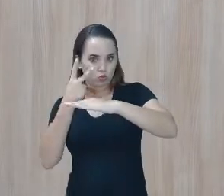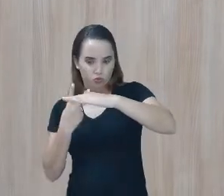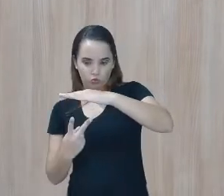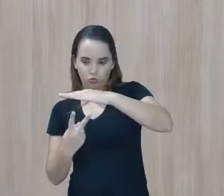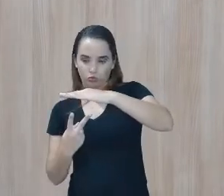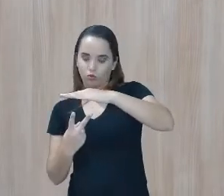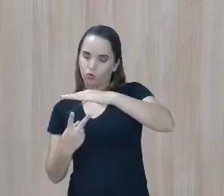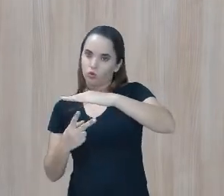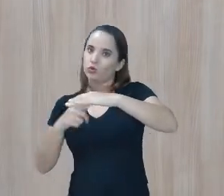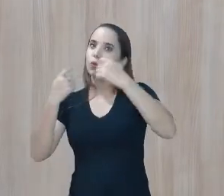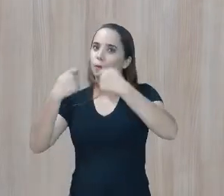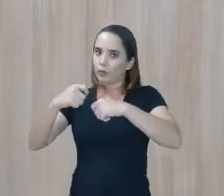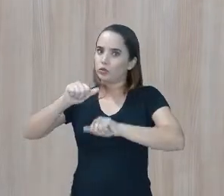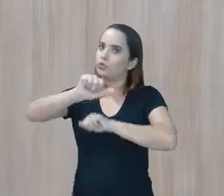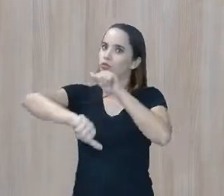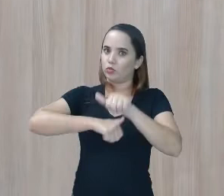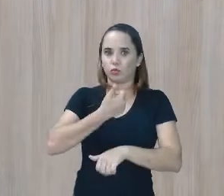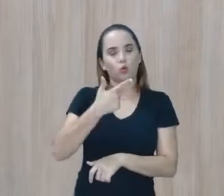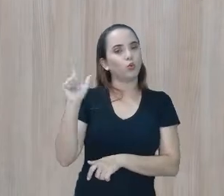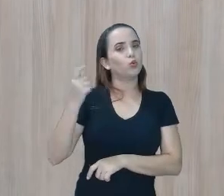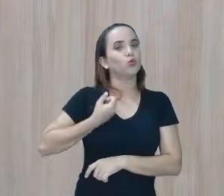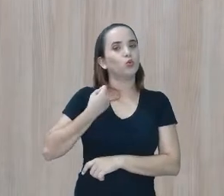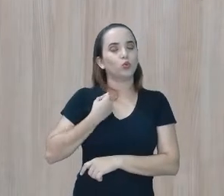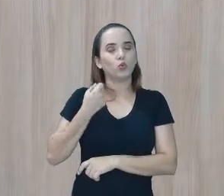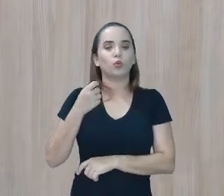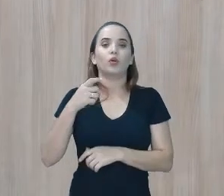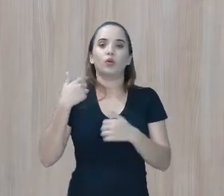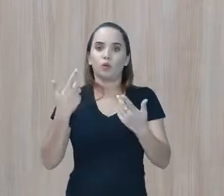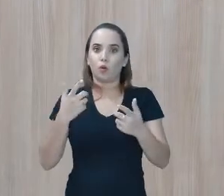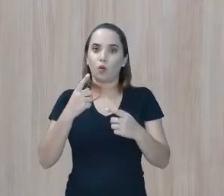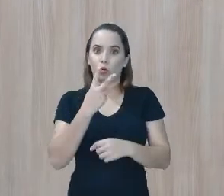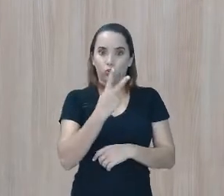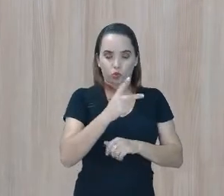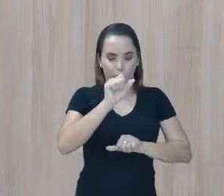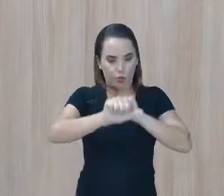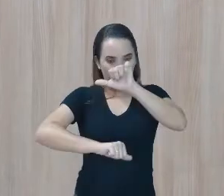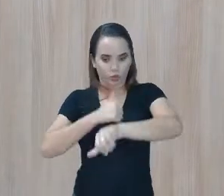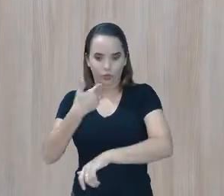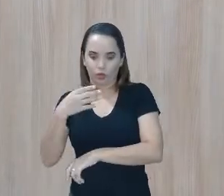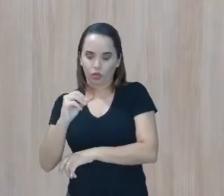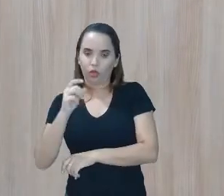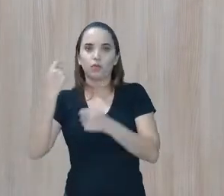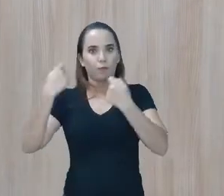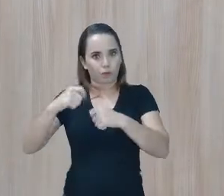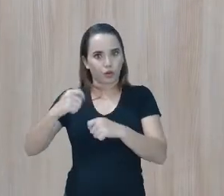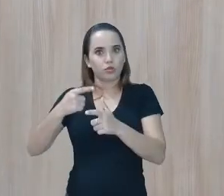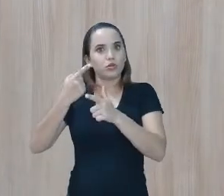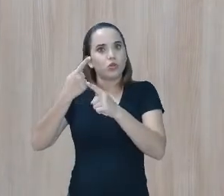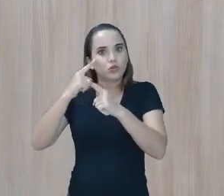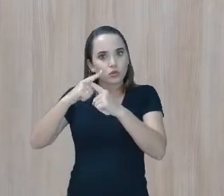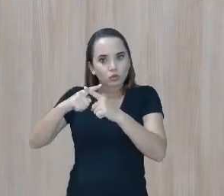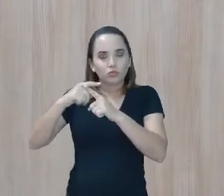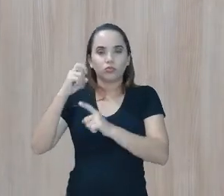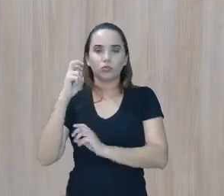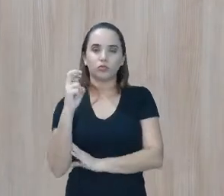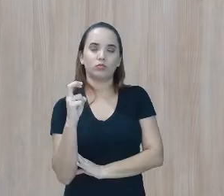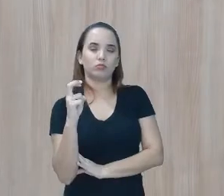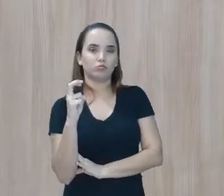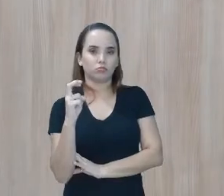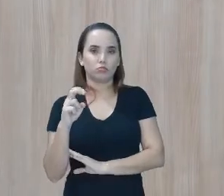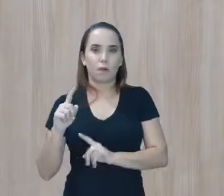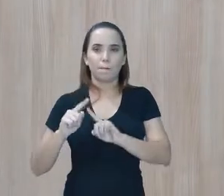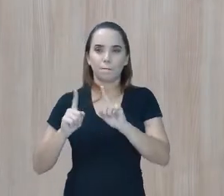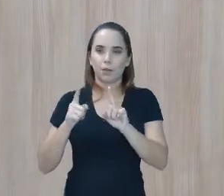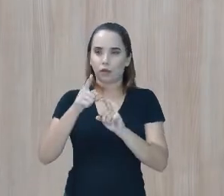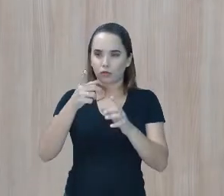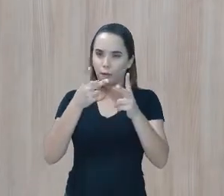2, ou seja, o 2 para transformar em um 10, eu teria que multiplicar por 5. Mas percebe que, feito